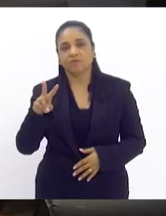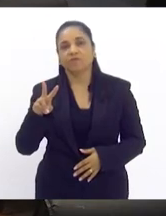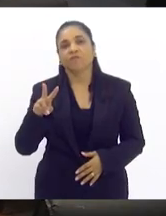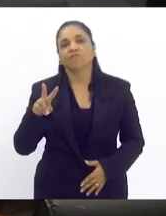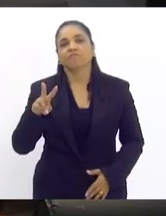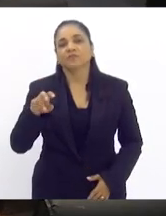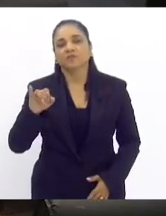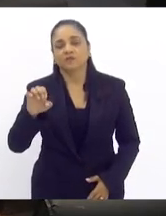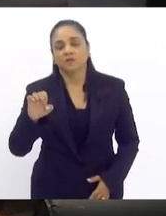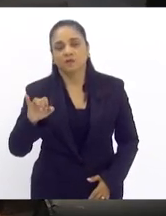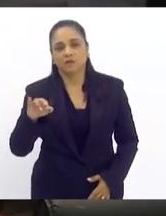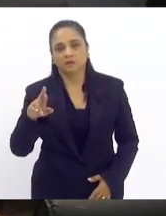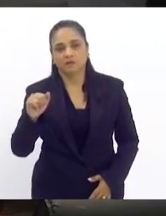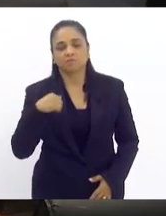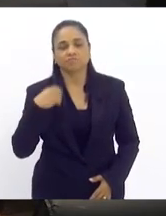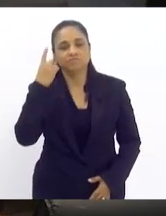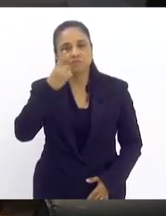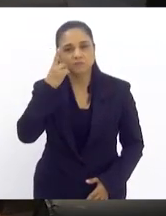Deputado Vitor Júnior.